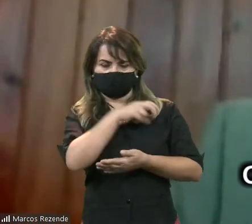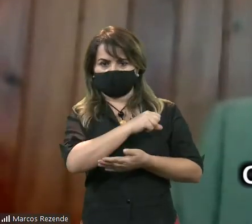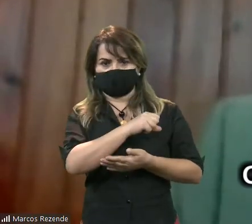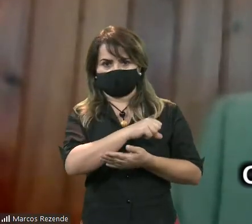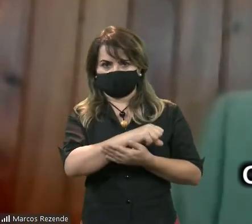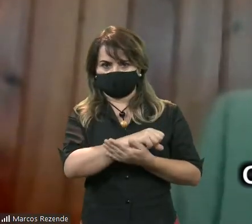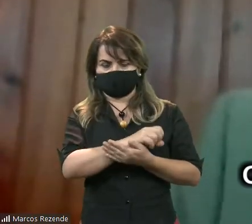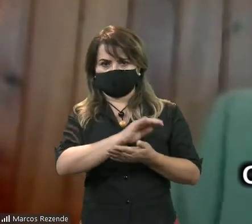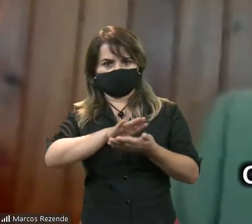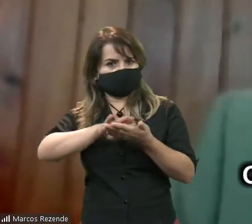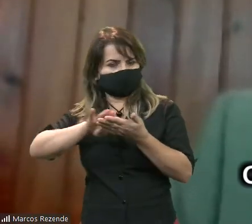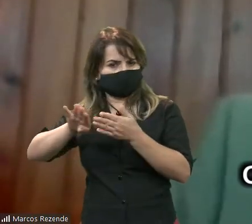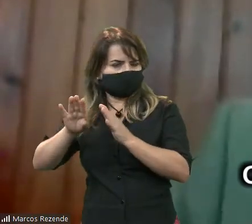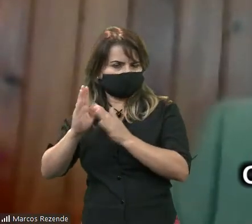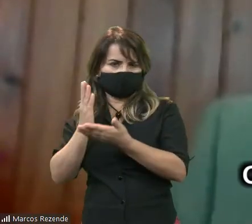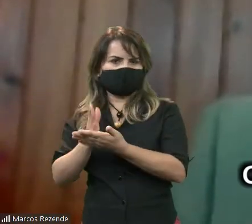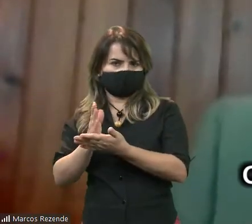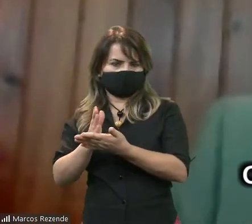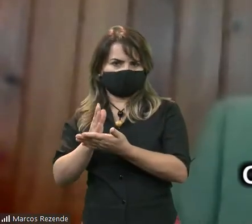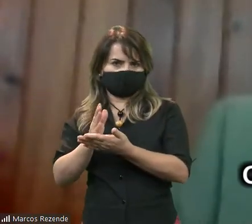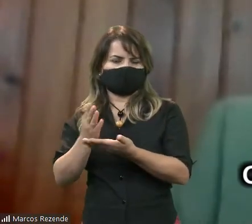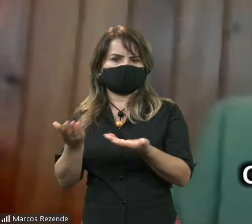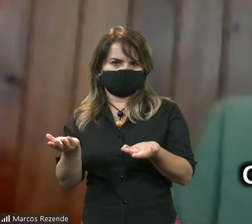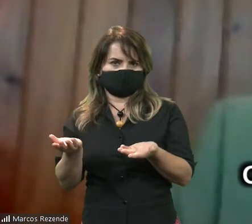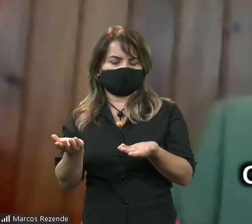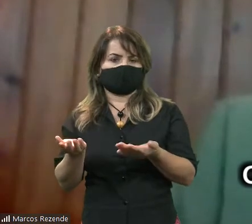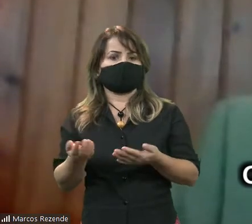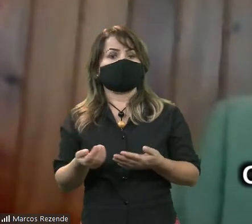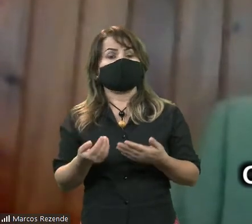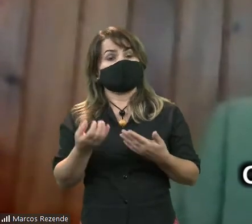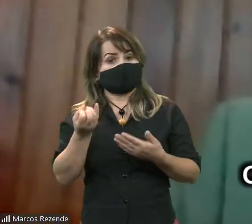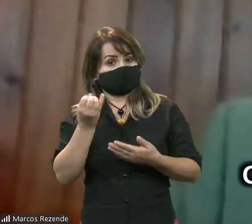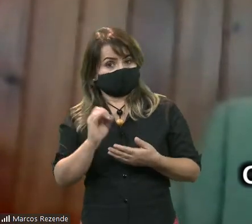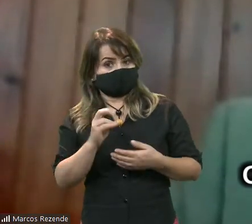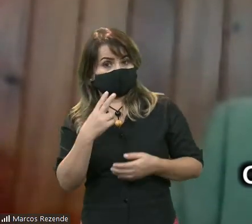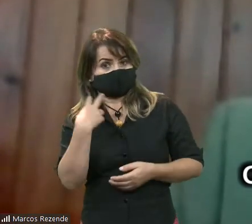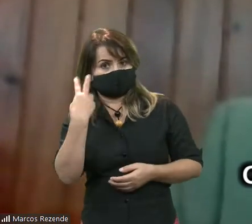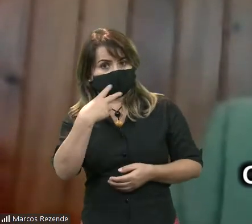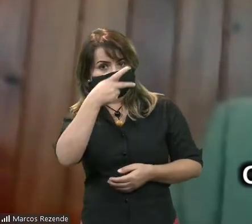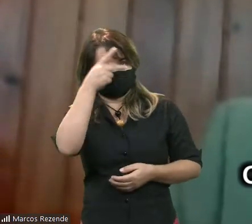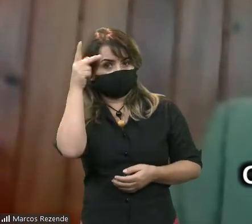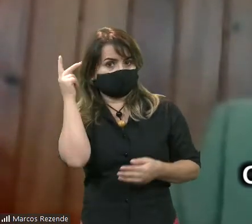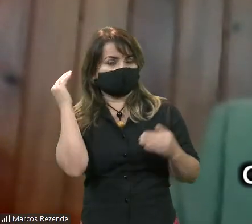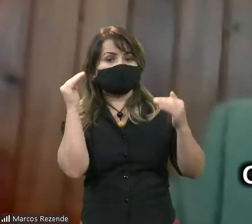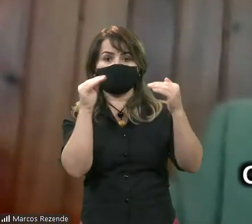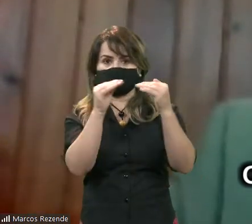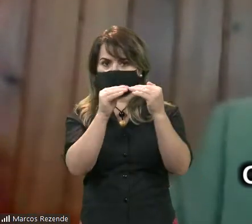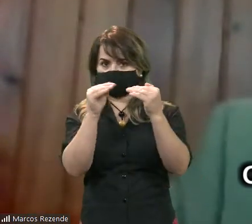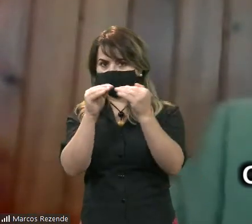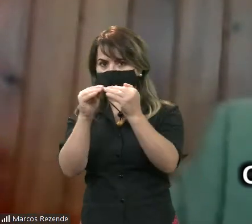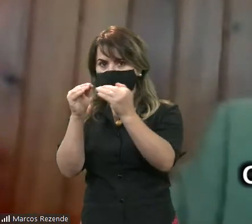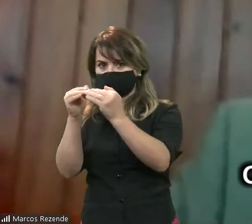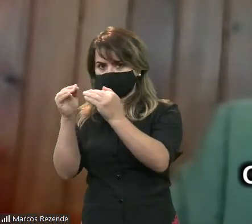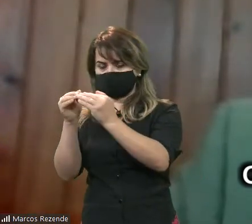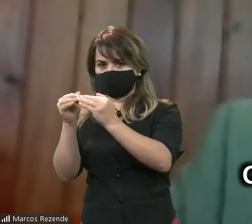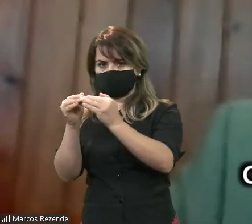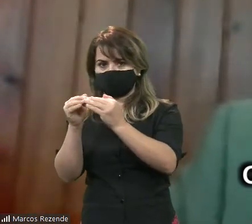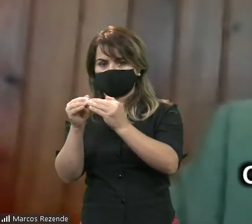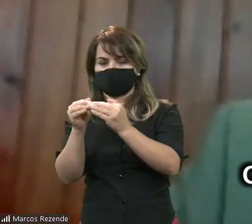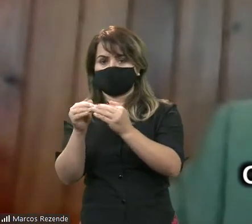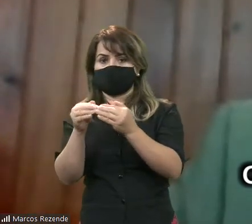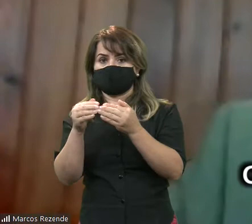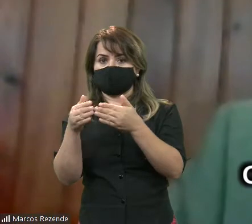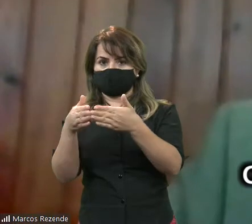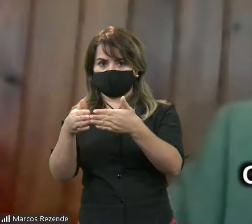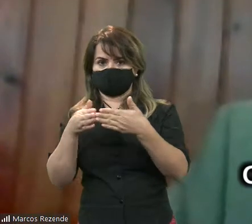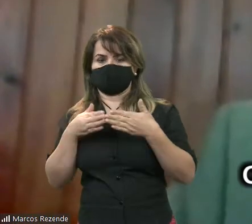concordam, como líder, claro, do prefeito, os vereadores que concordam com o requerimento verbal